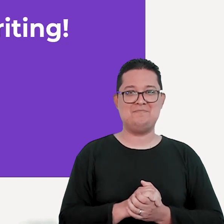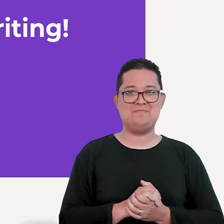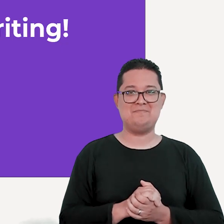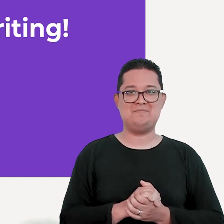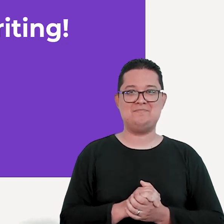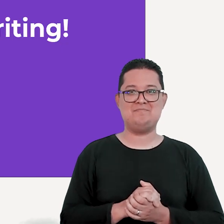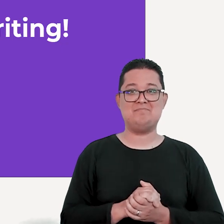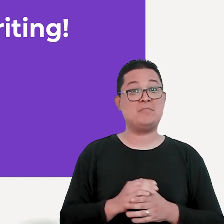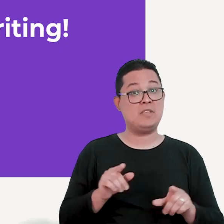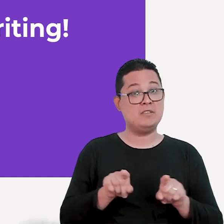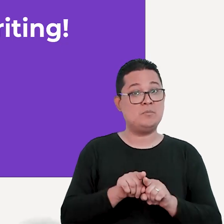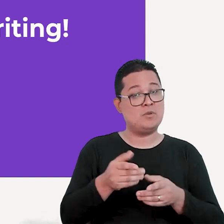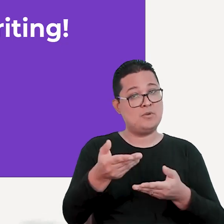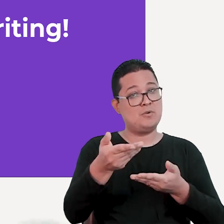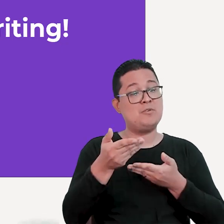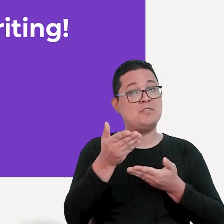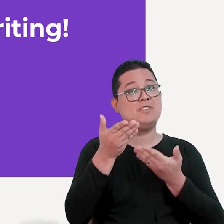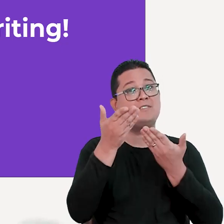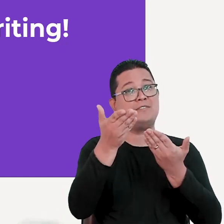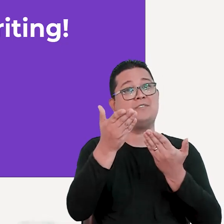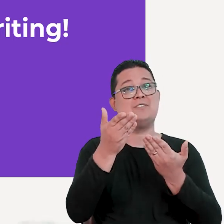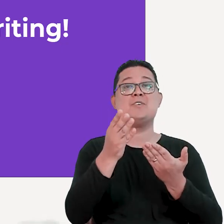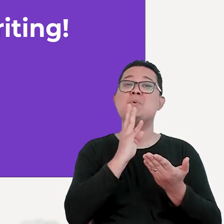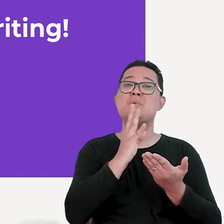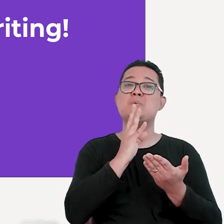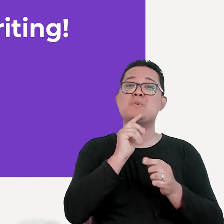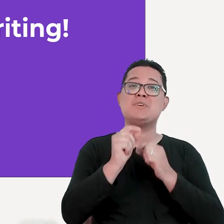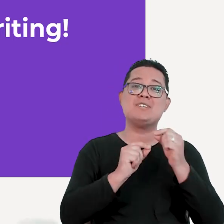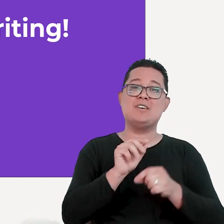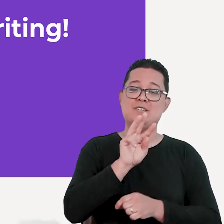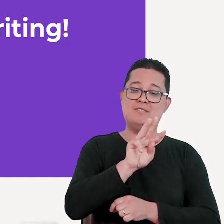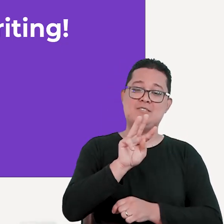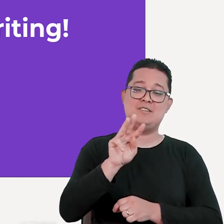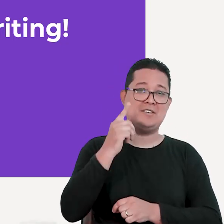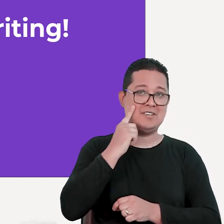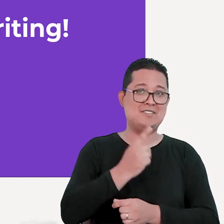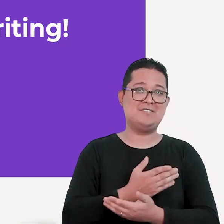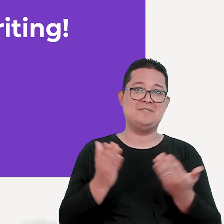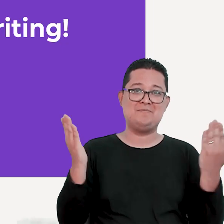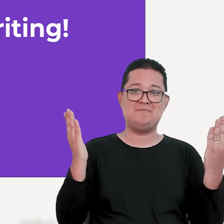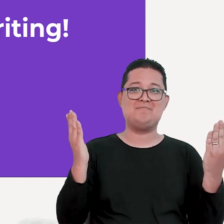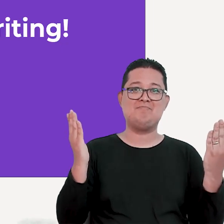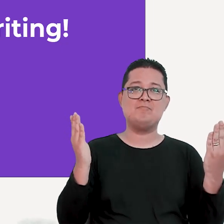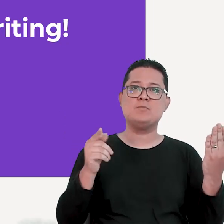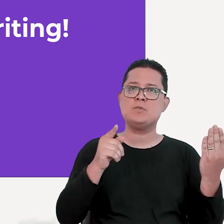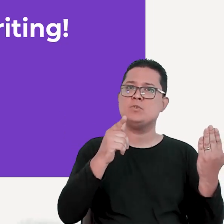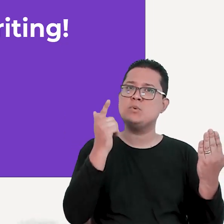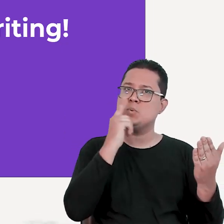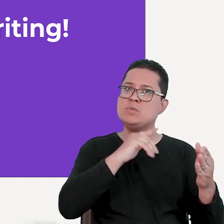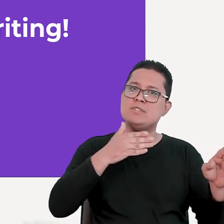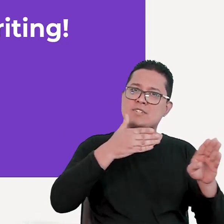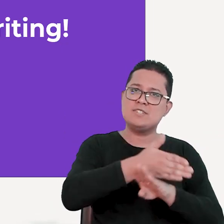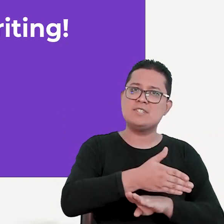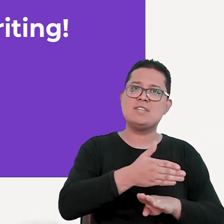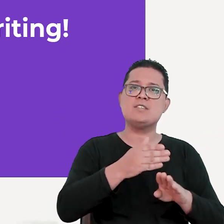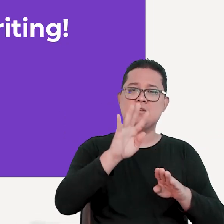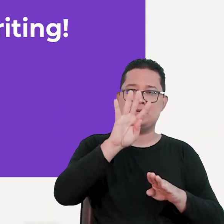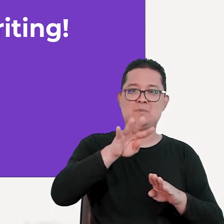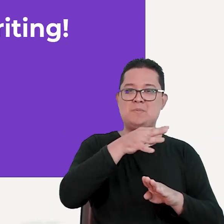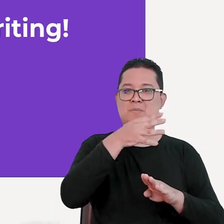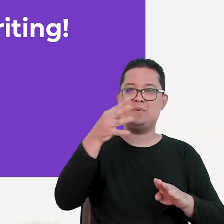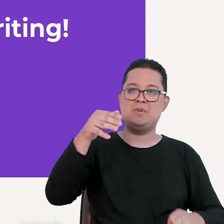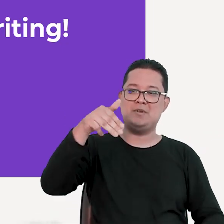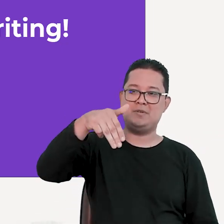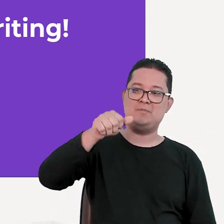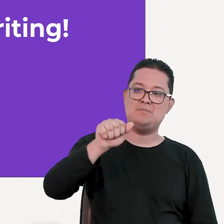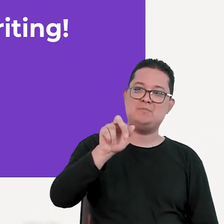Bom, fica o nosso convite para você conhecer o Clube do UX Writing. Acessando o nosso site, você tem acesso à nossa Planilha das Maravilhas,